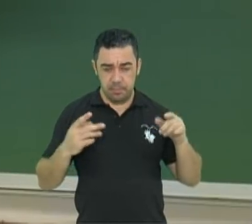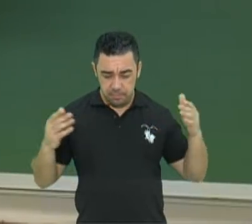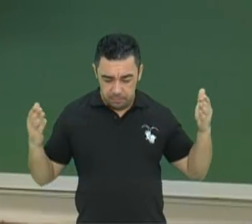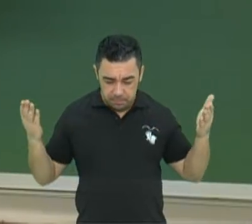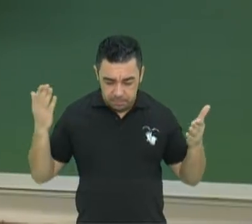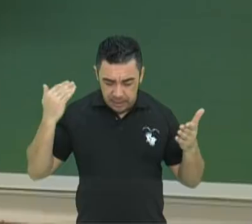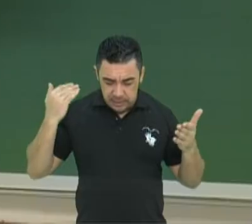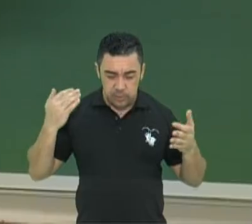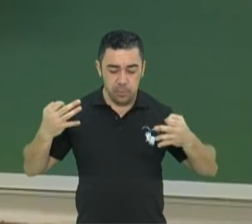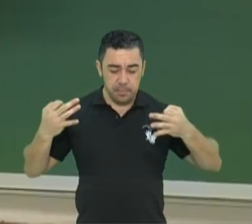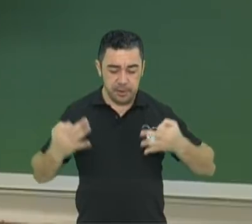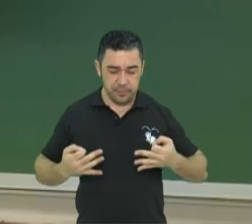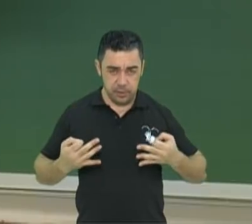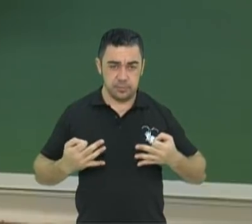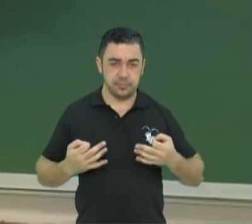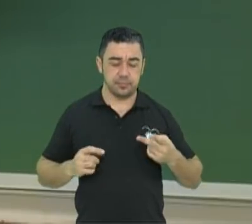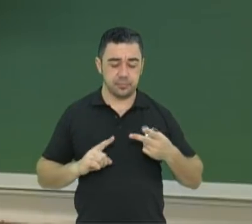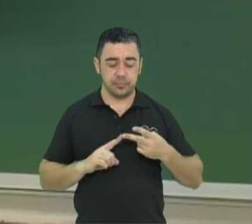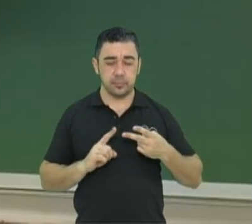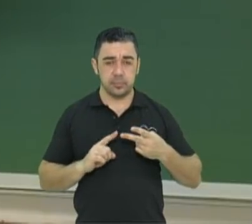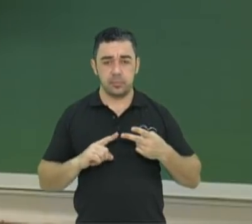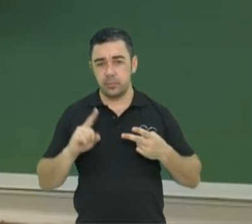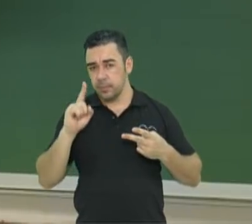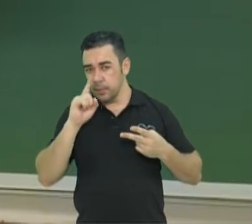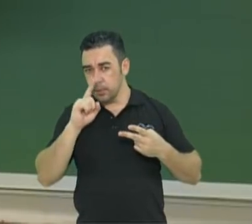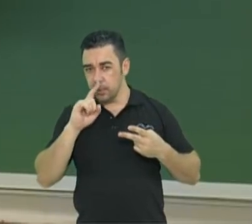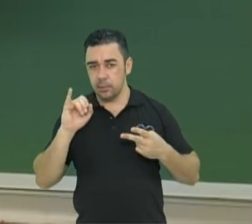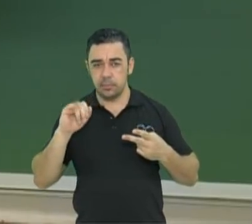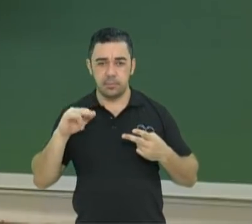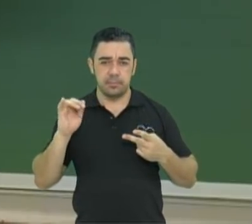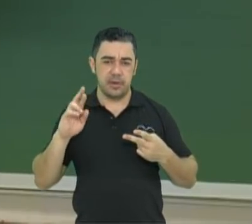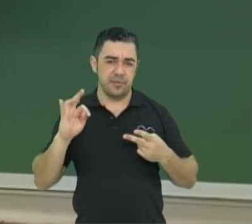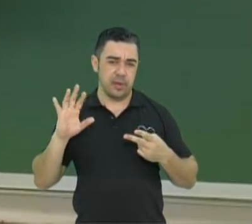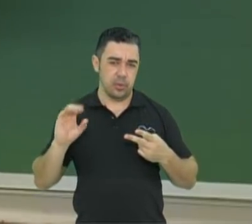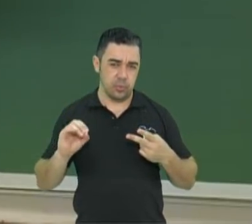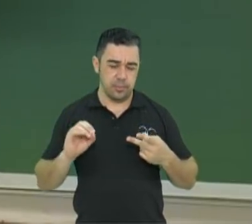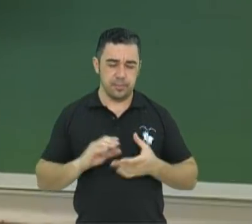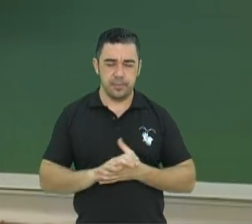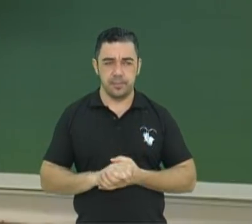pretérito perfeito e pretérito imperfeito. Tudo bem? Vamos lá.